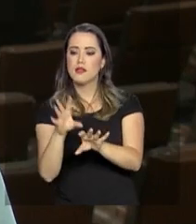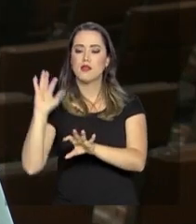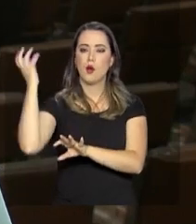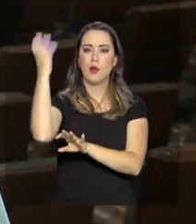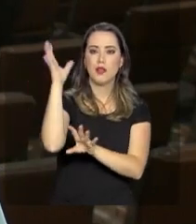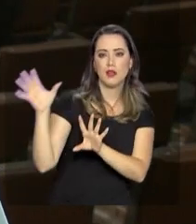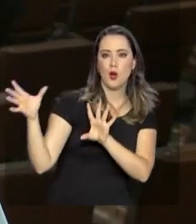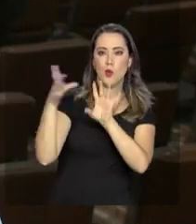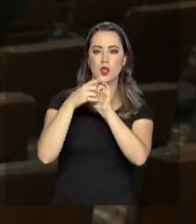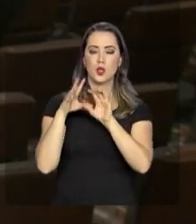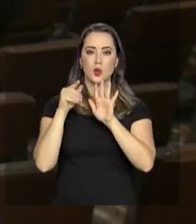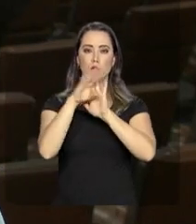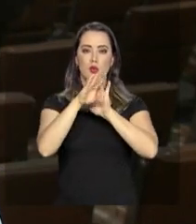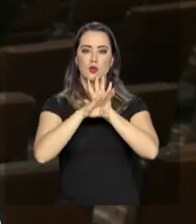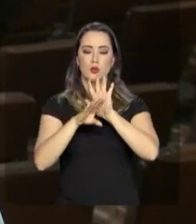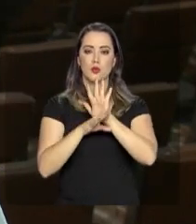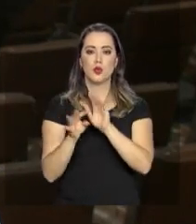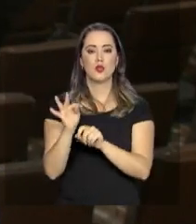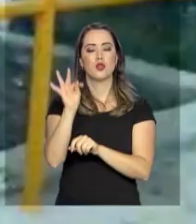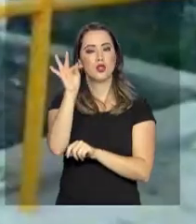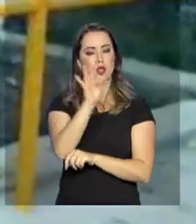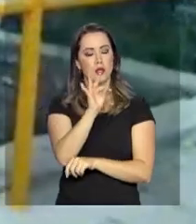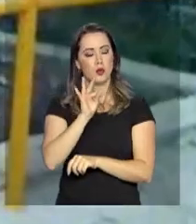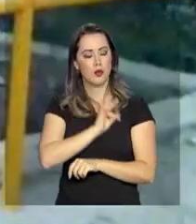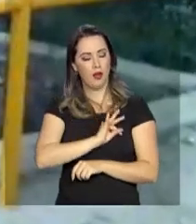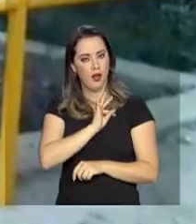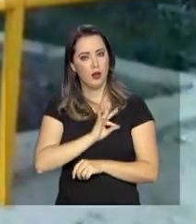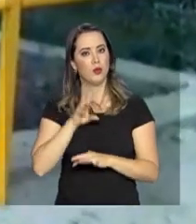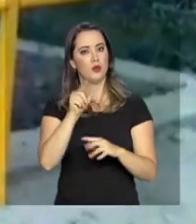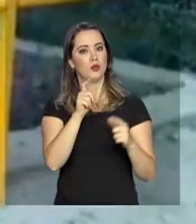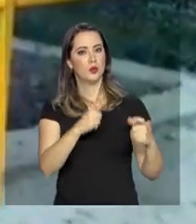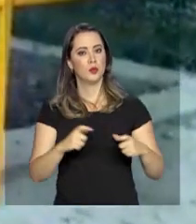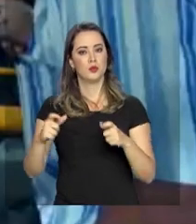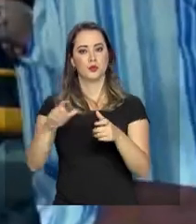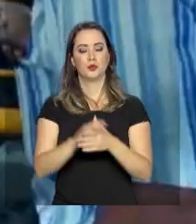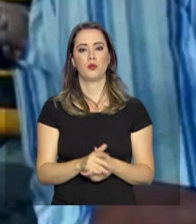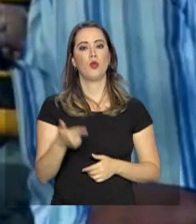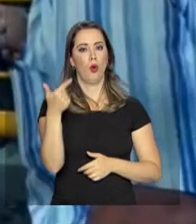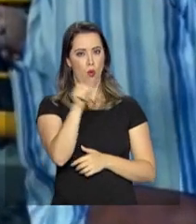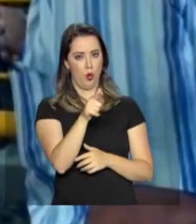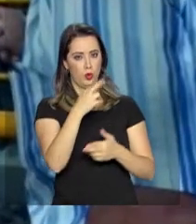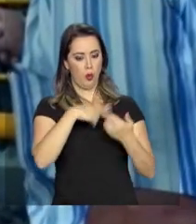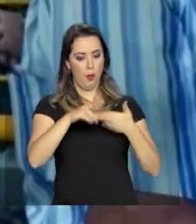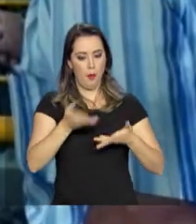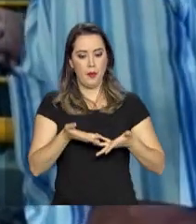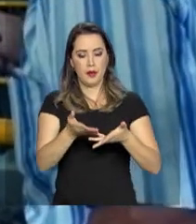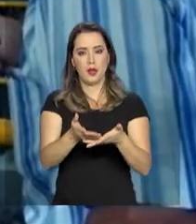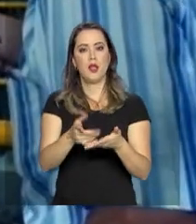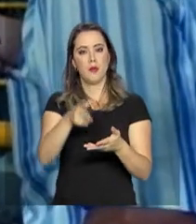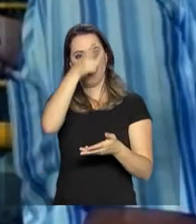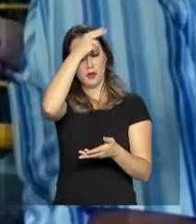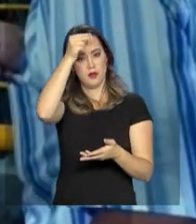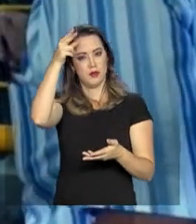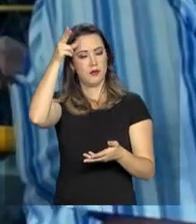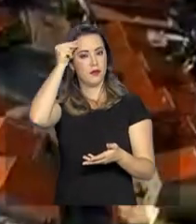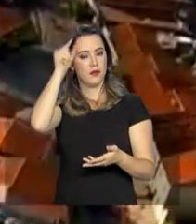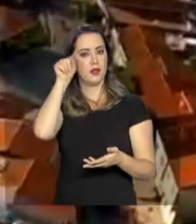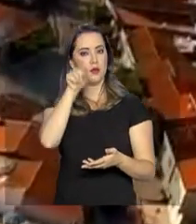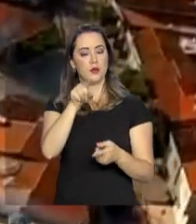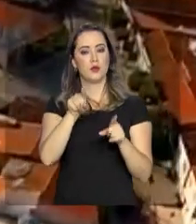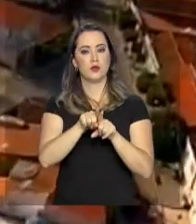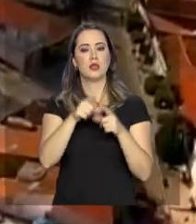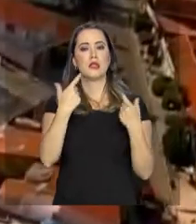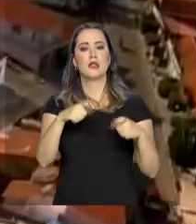em todos os projetos técnicos numa região. Outro projeto premiado foi uma iniciativa da Prefeitura de Afogados da Ingazeira.